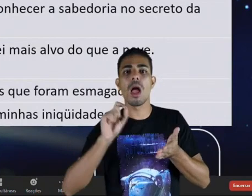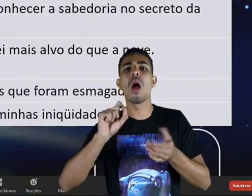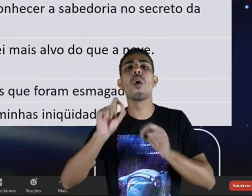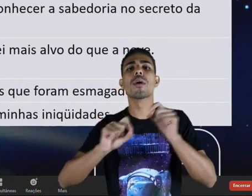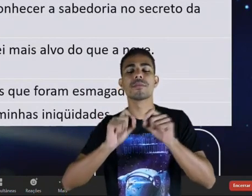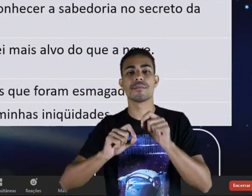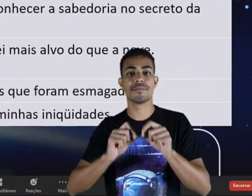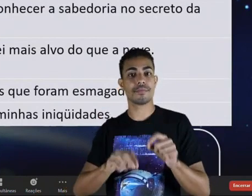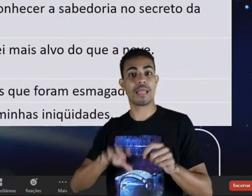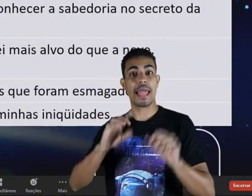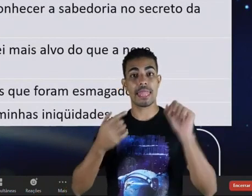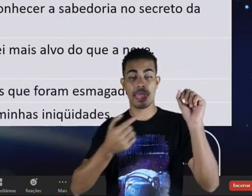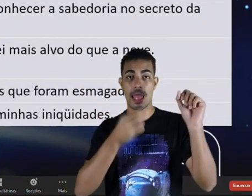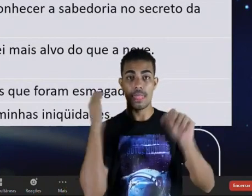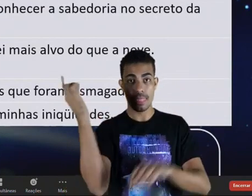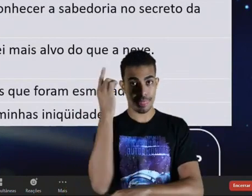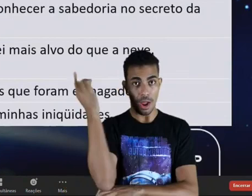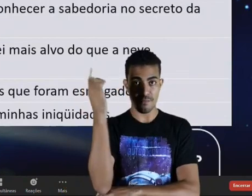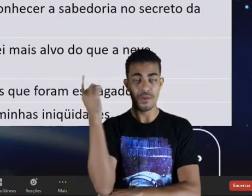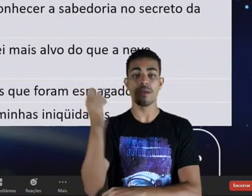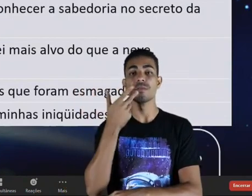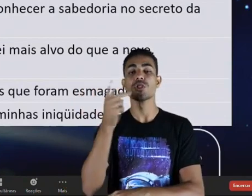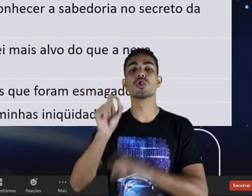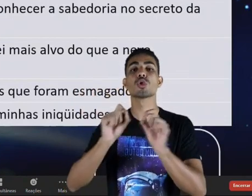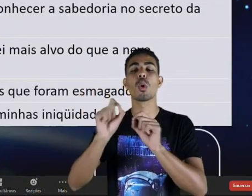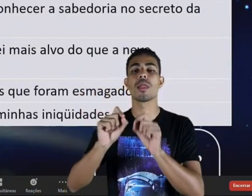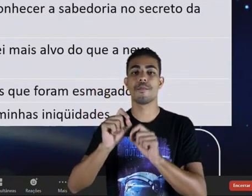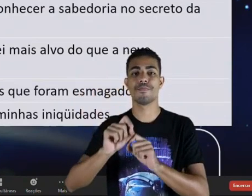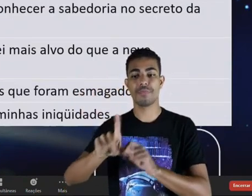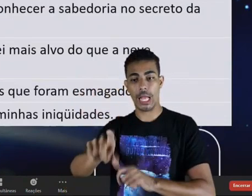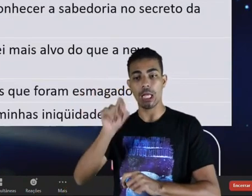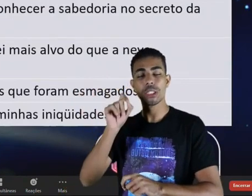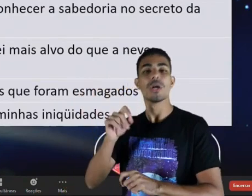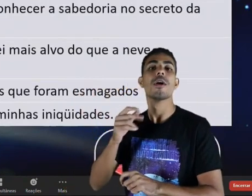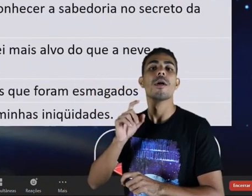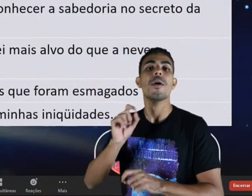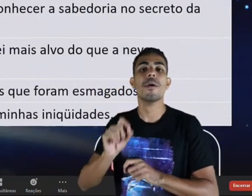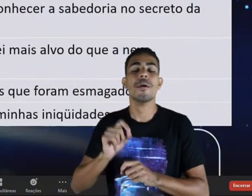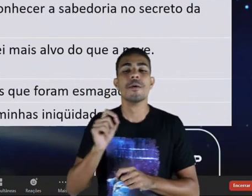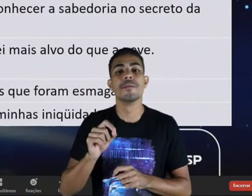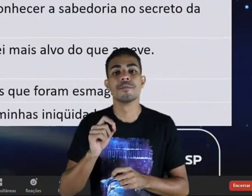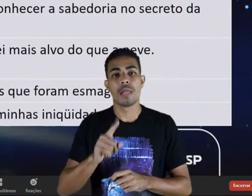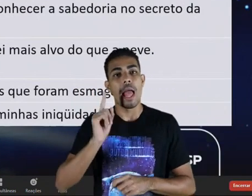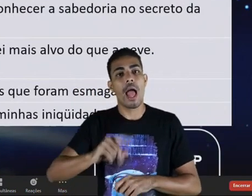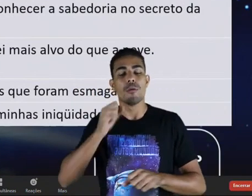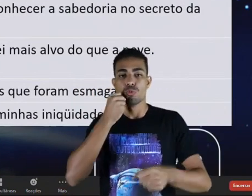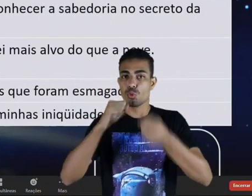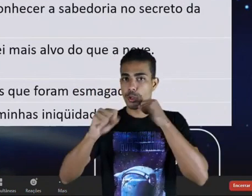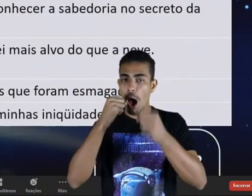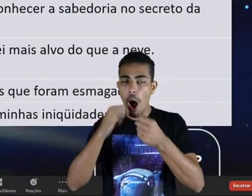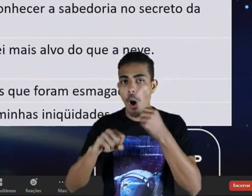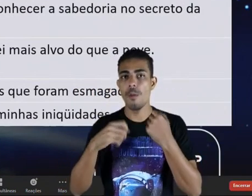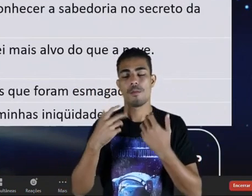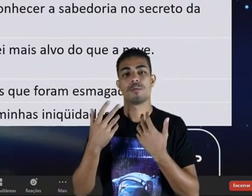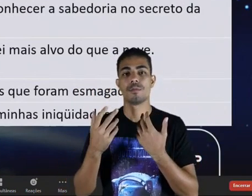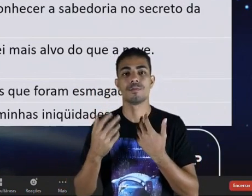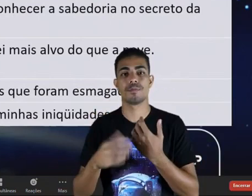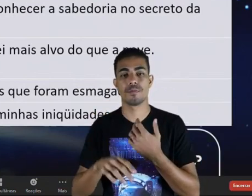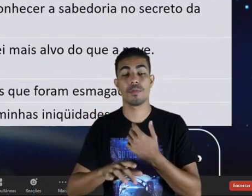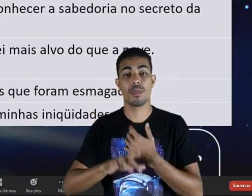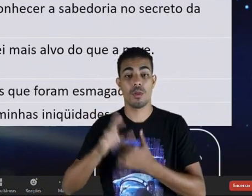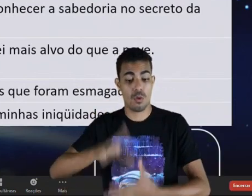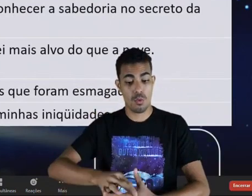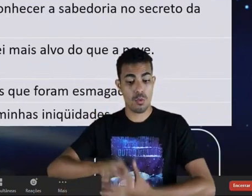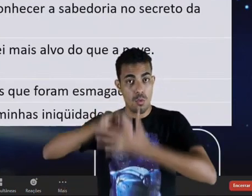que Davi escreveu por causa do seu pecado com Batseba, e ele era um salmo onde o líder,